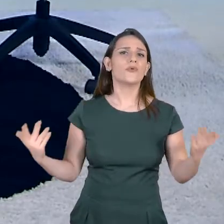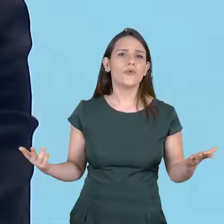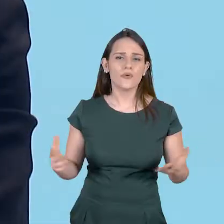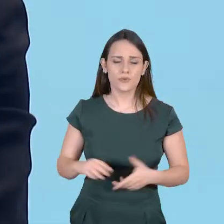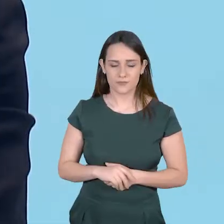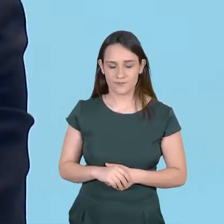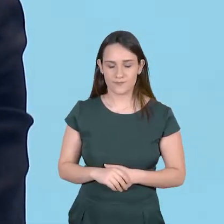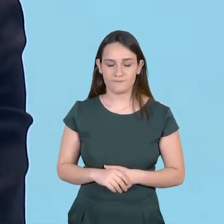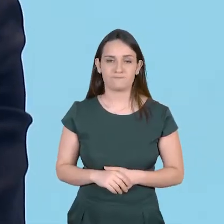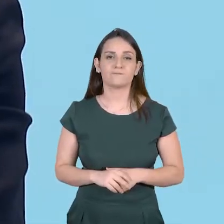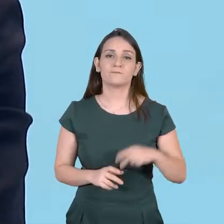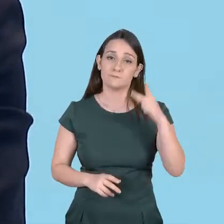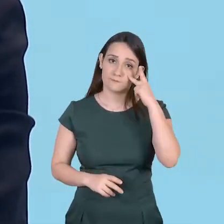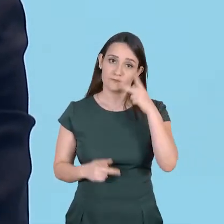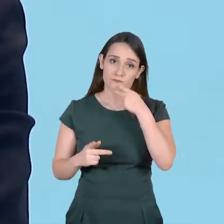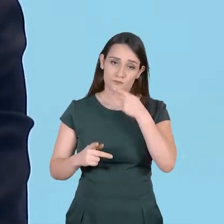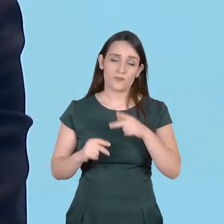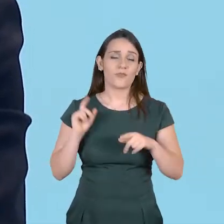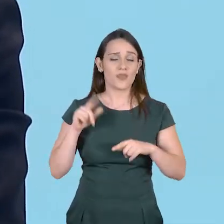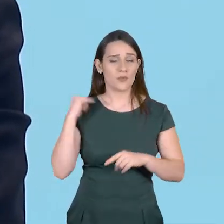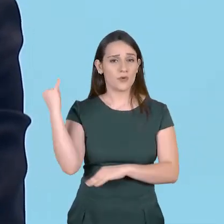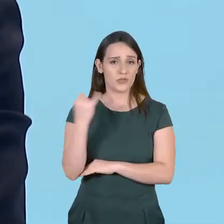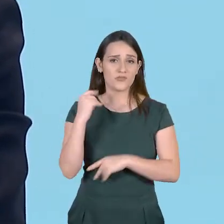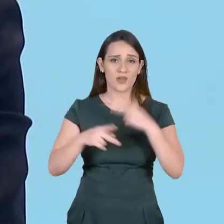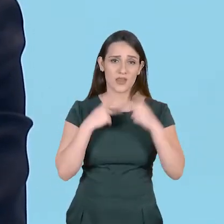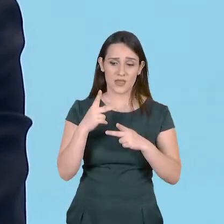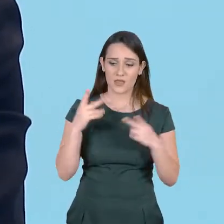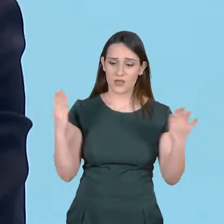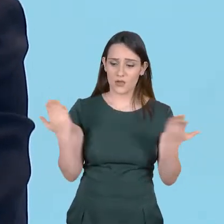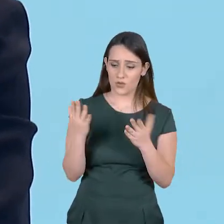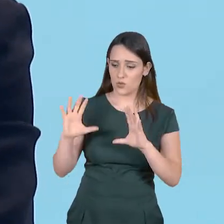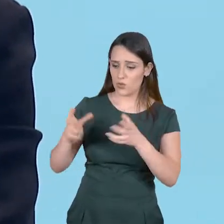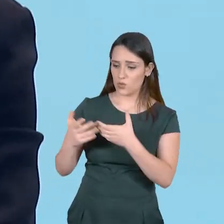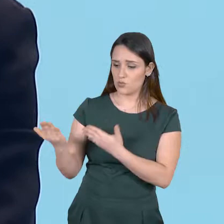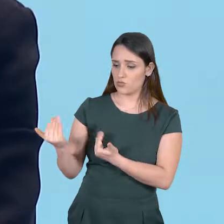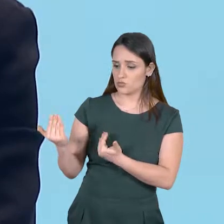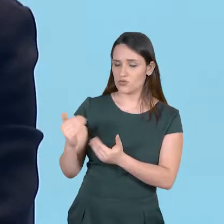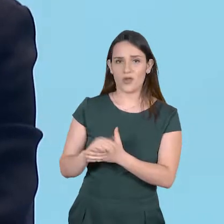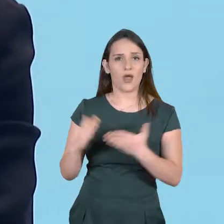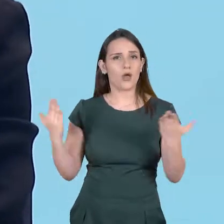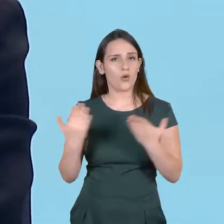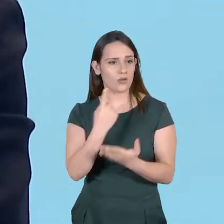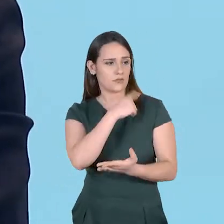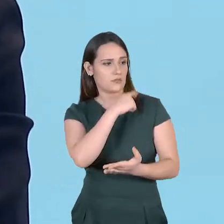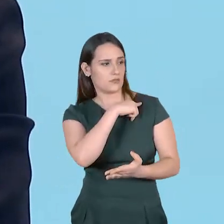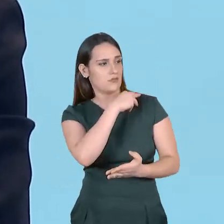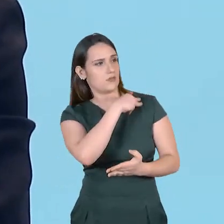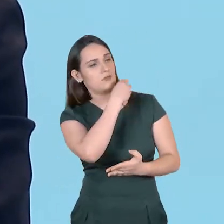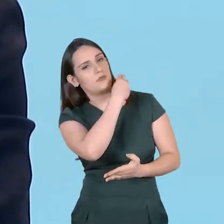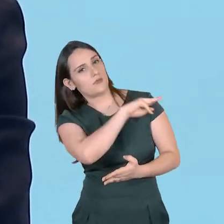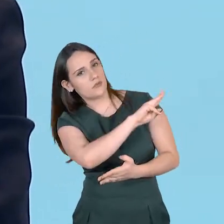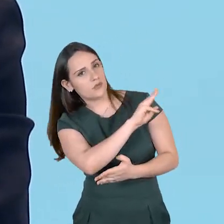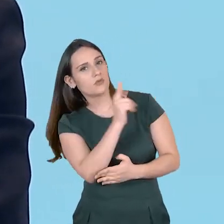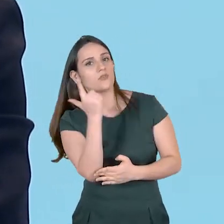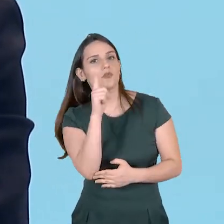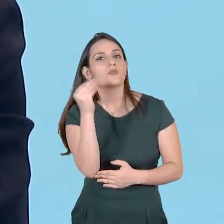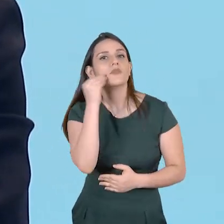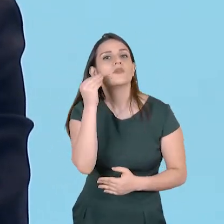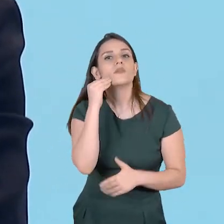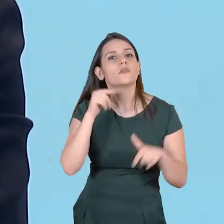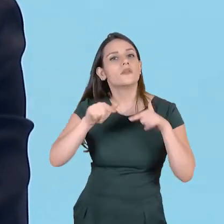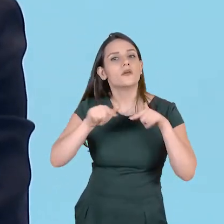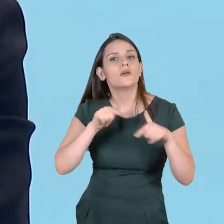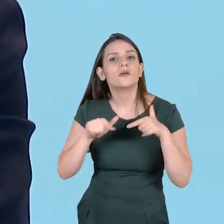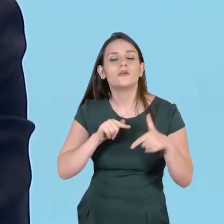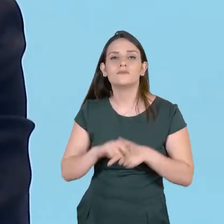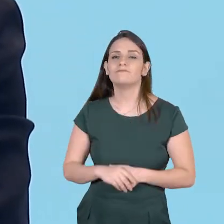que os jovens, né, aqueles que hoje estão terminando o ensino médio, que estão procurando entrar no mercado de trabalho,